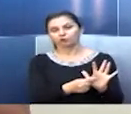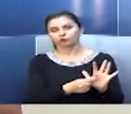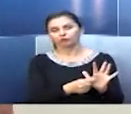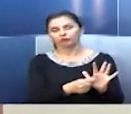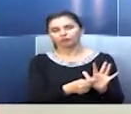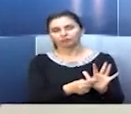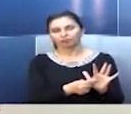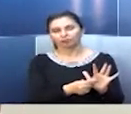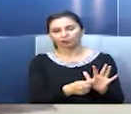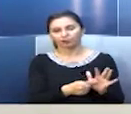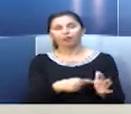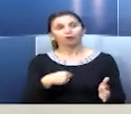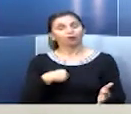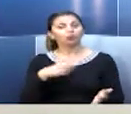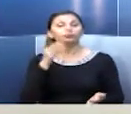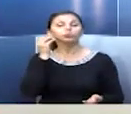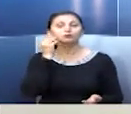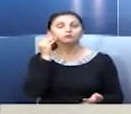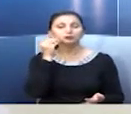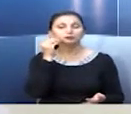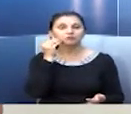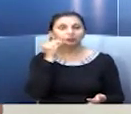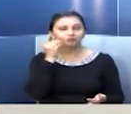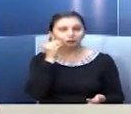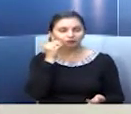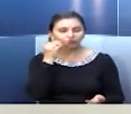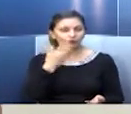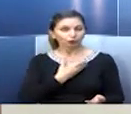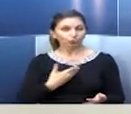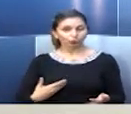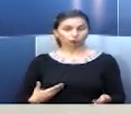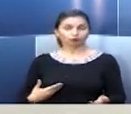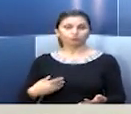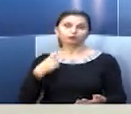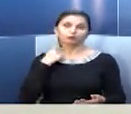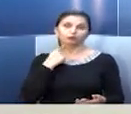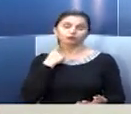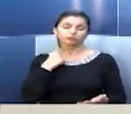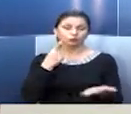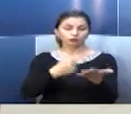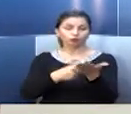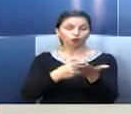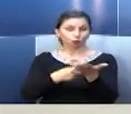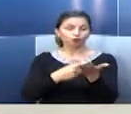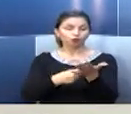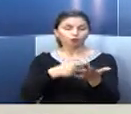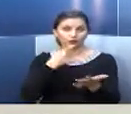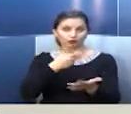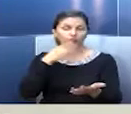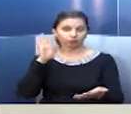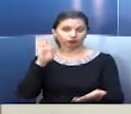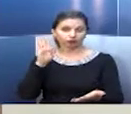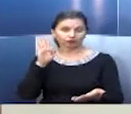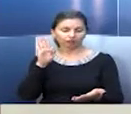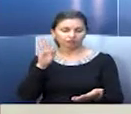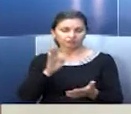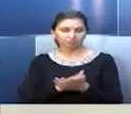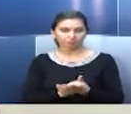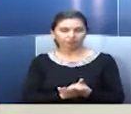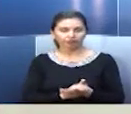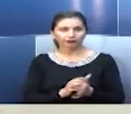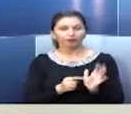estou tentando aqui fazer com que o senhor Fernando Pimentel cumpra o que ele prometeu em campanha. Indicação